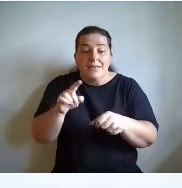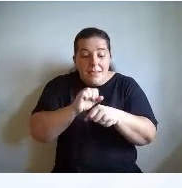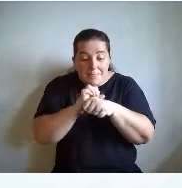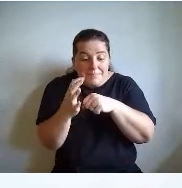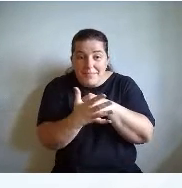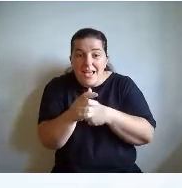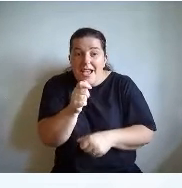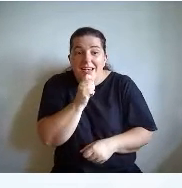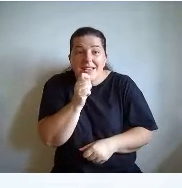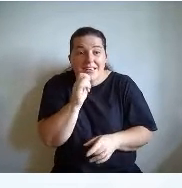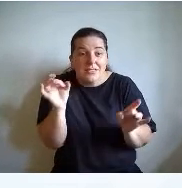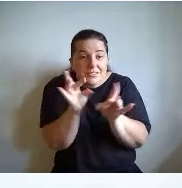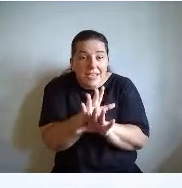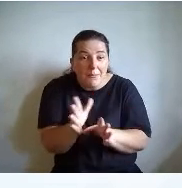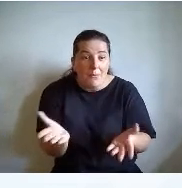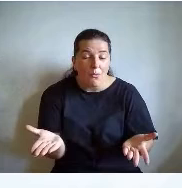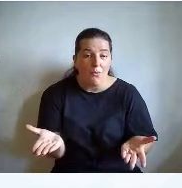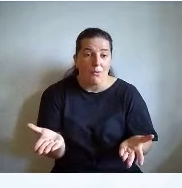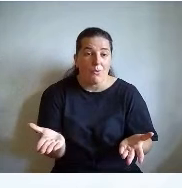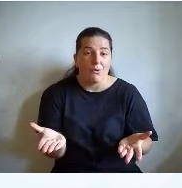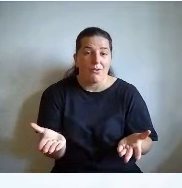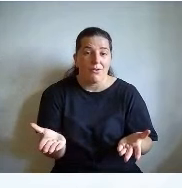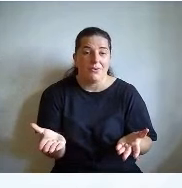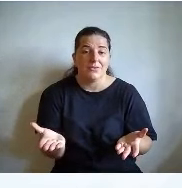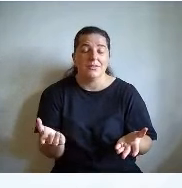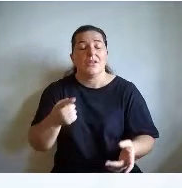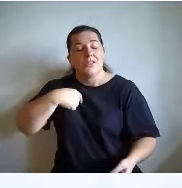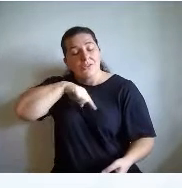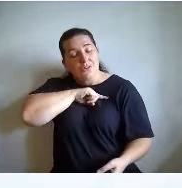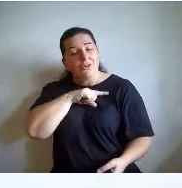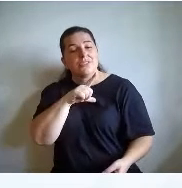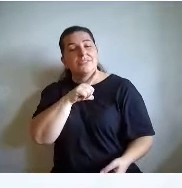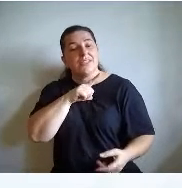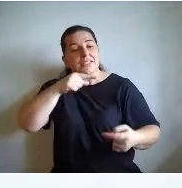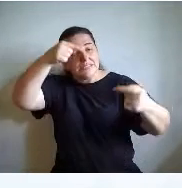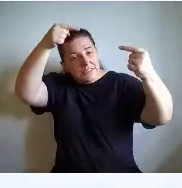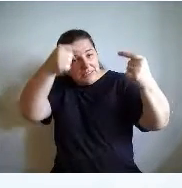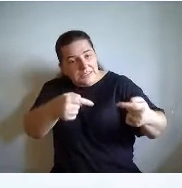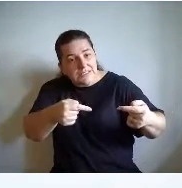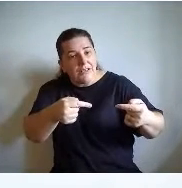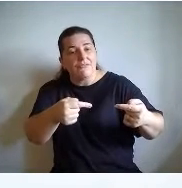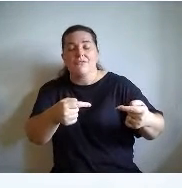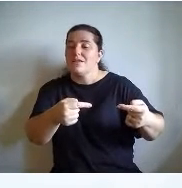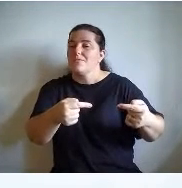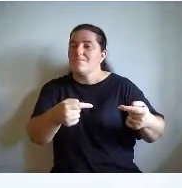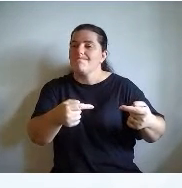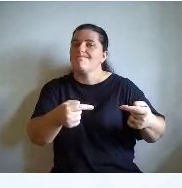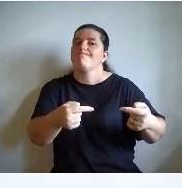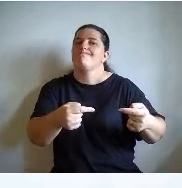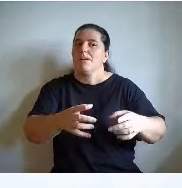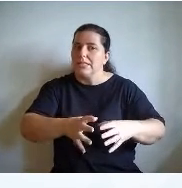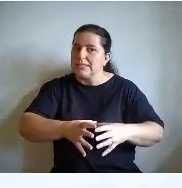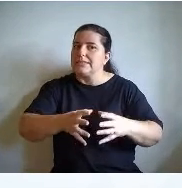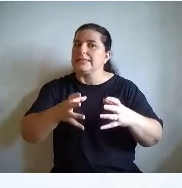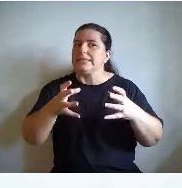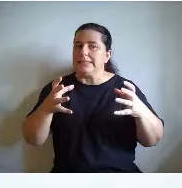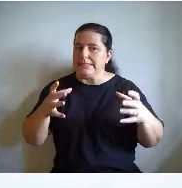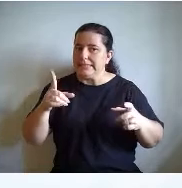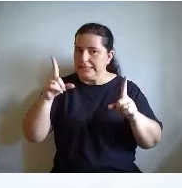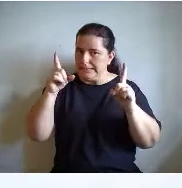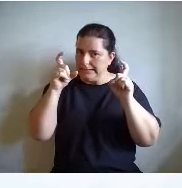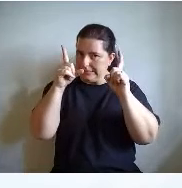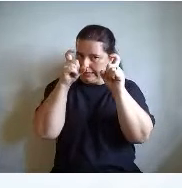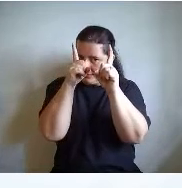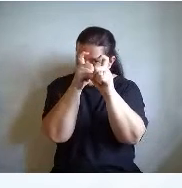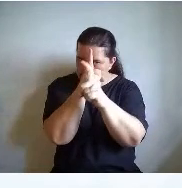Então, eu acho que nós vamos ter desafios muito grandes e trazer o debate de